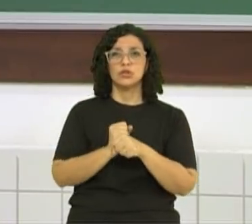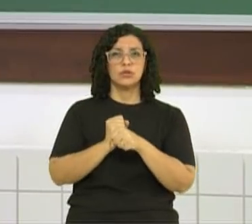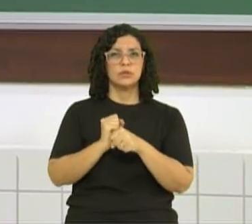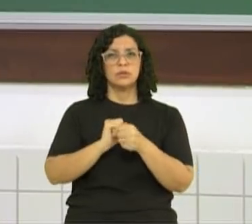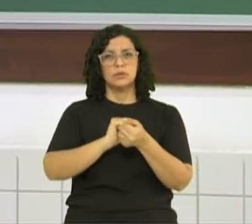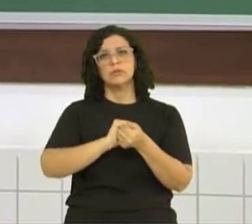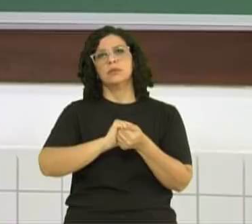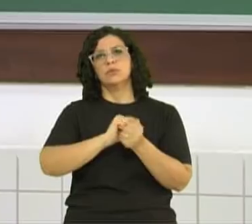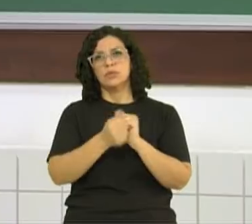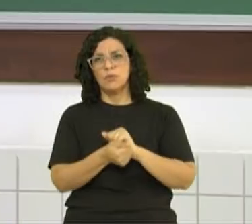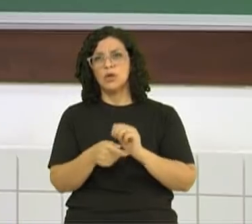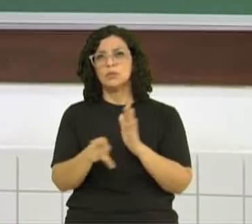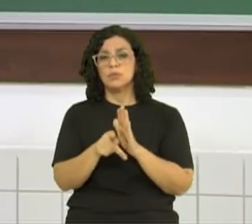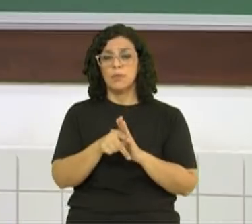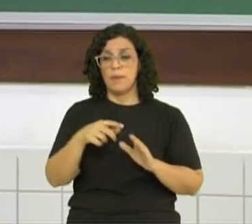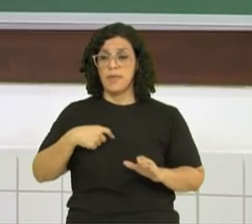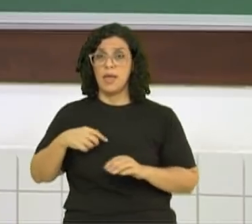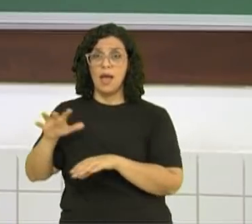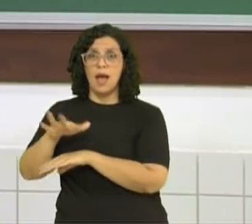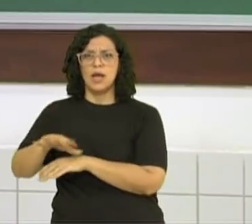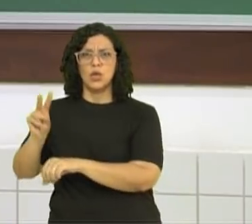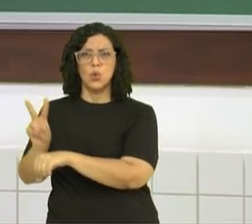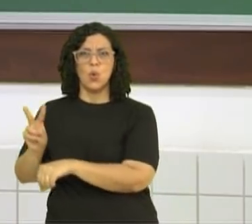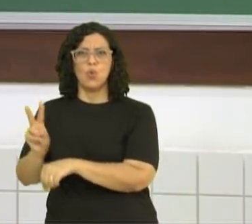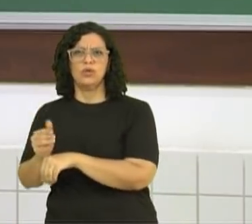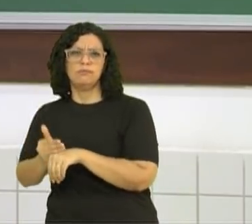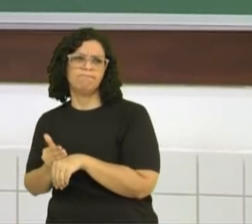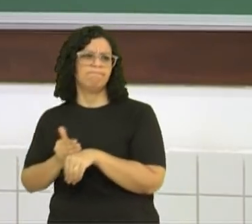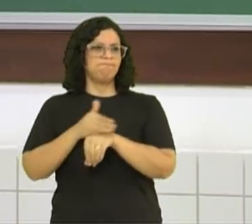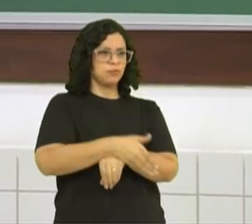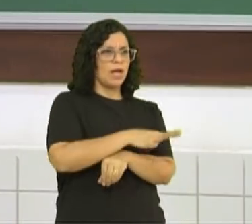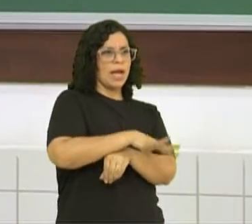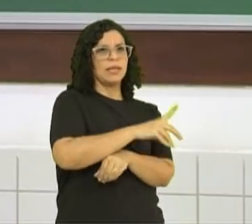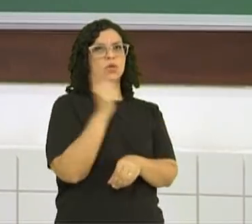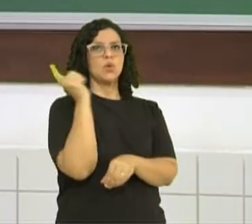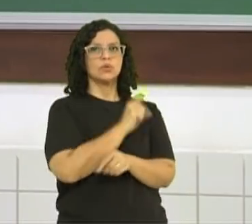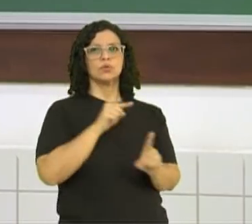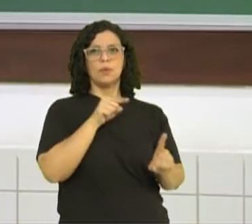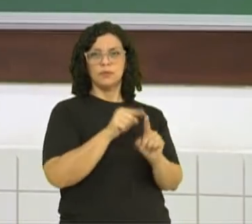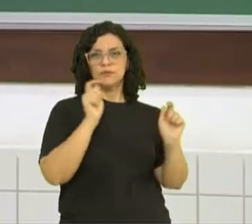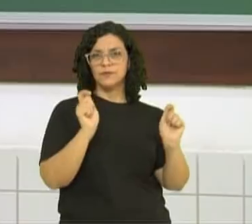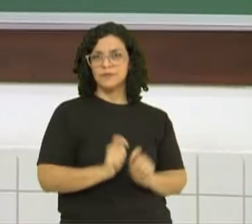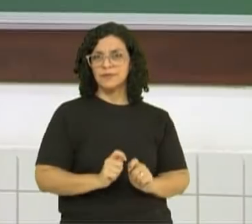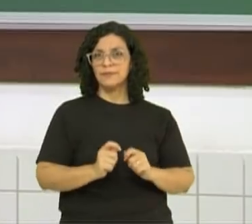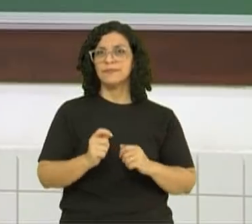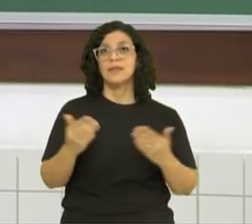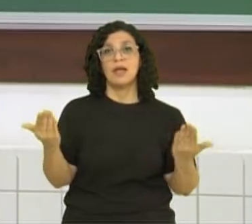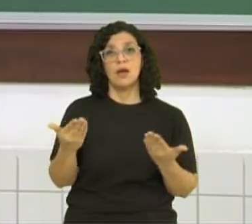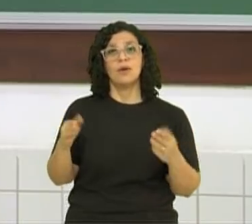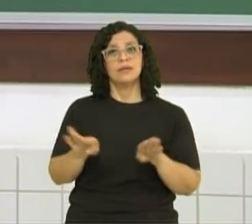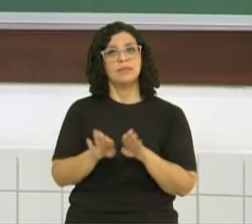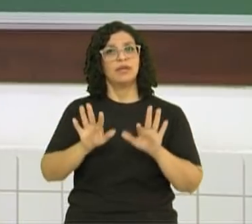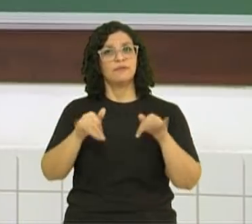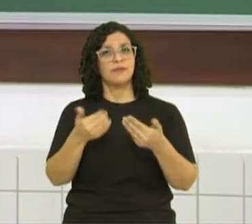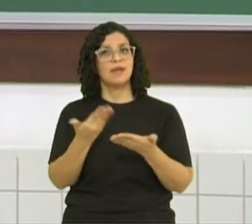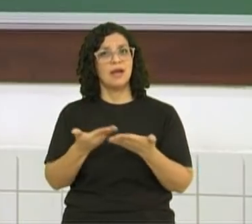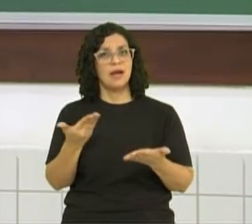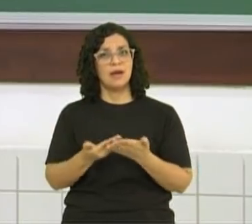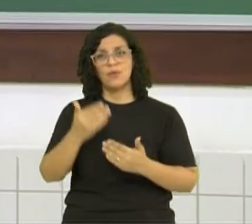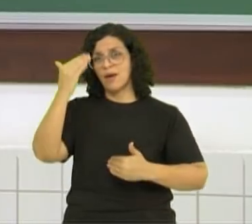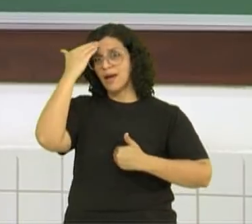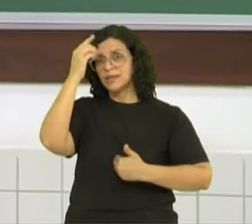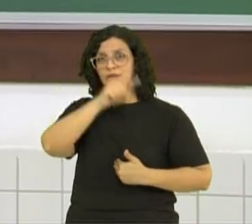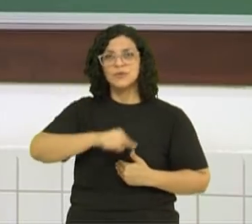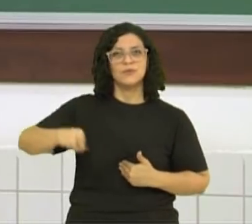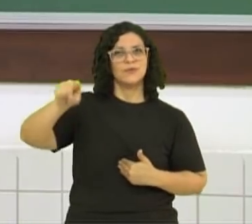eu defendo meu espaço, ocupo o espaço do adversário para chegar no meu objetivo. E assim fechamos a nossa aula, né?